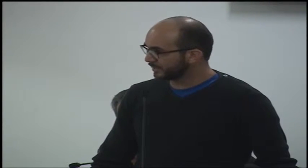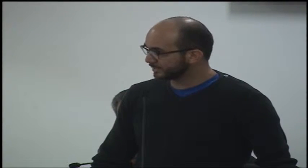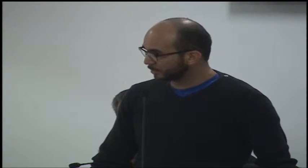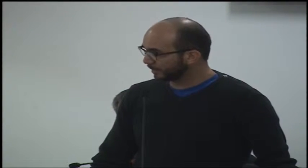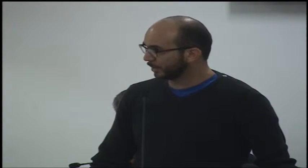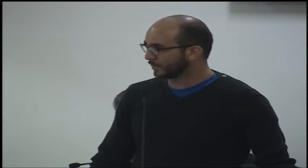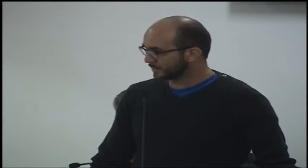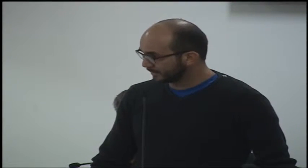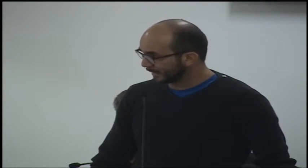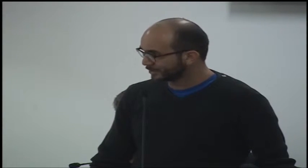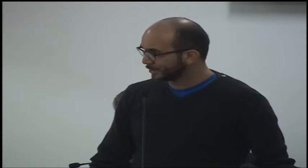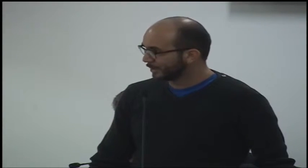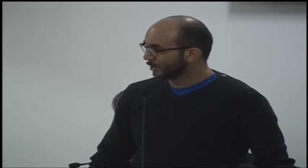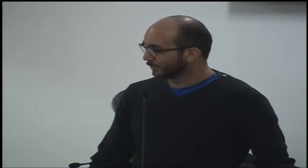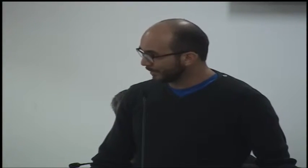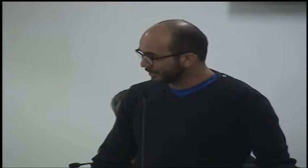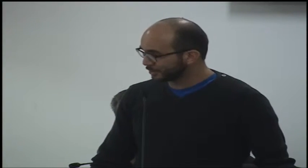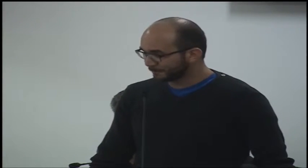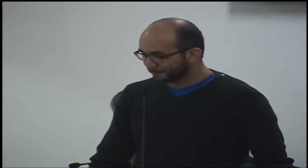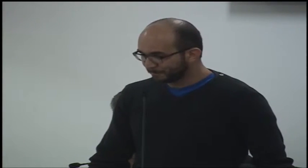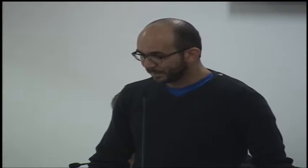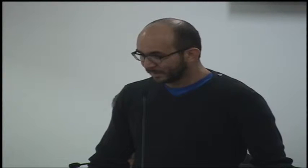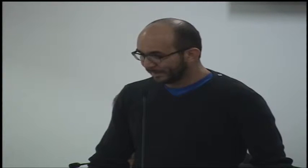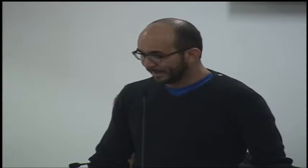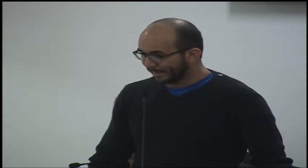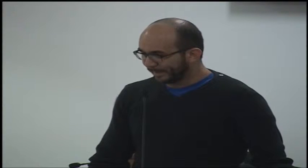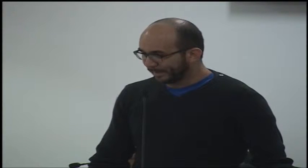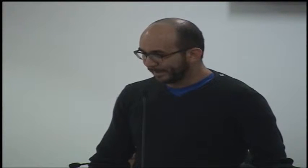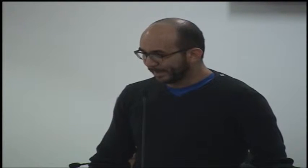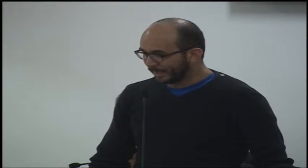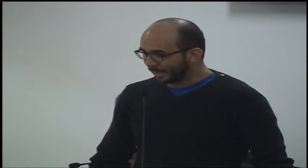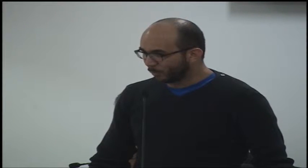que já fez tanto pela nossa cidade. Novamente,